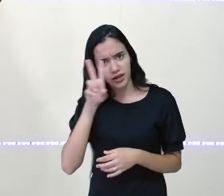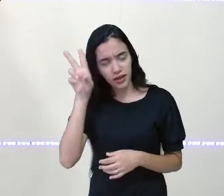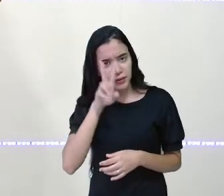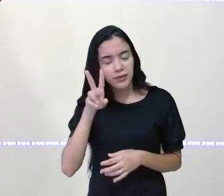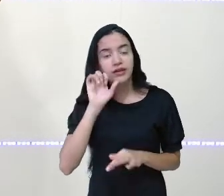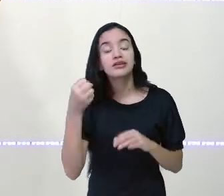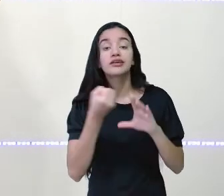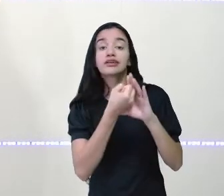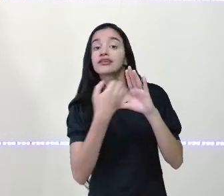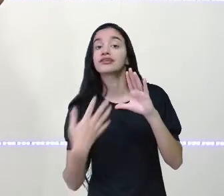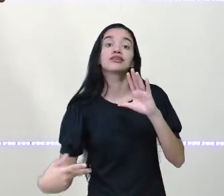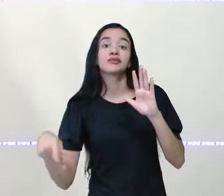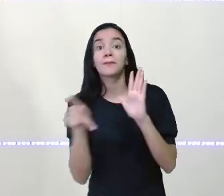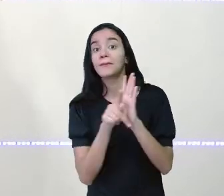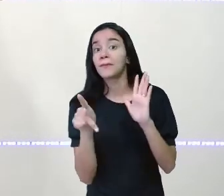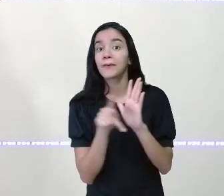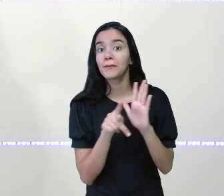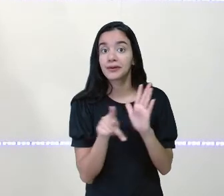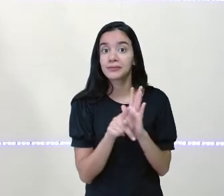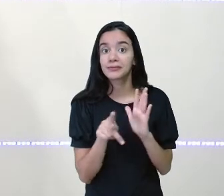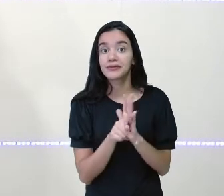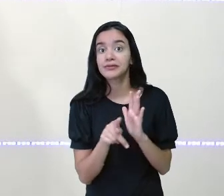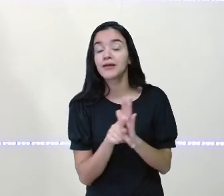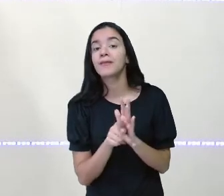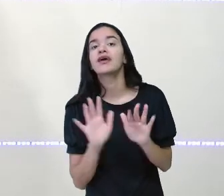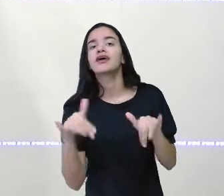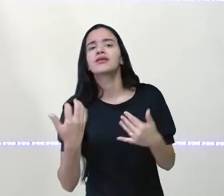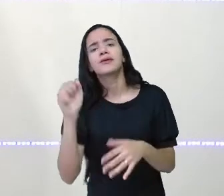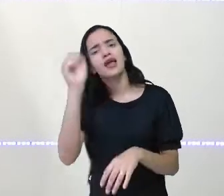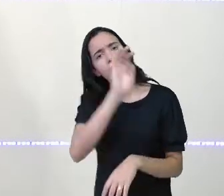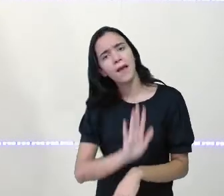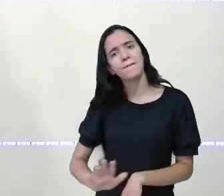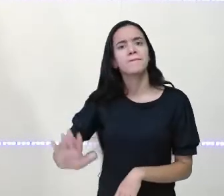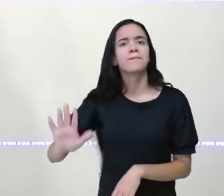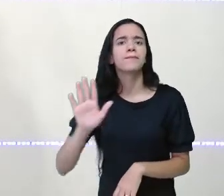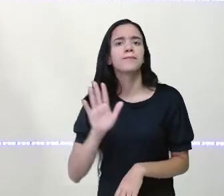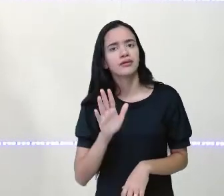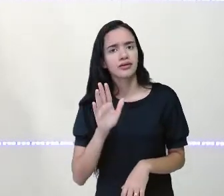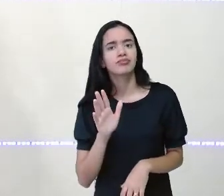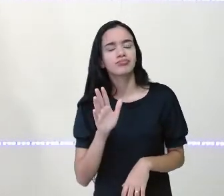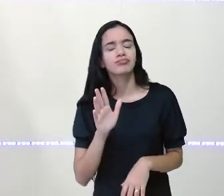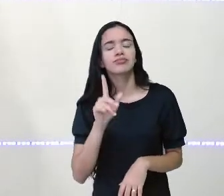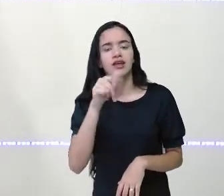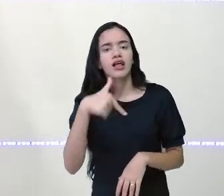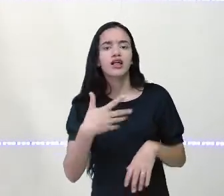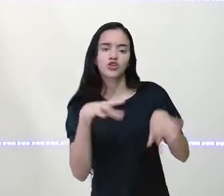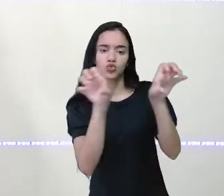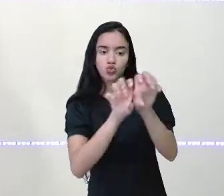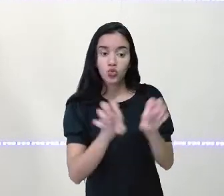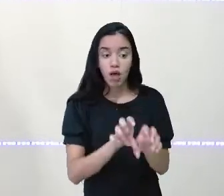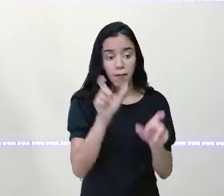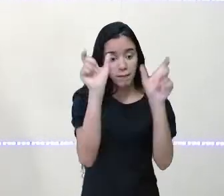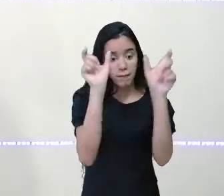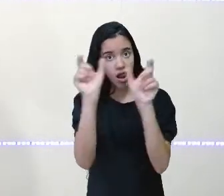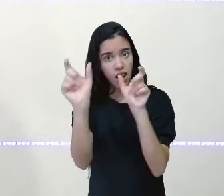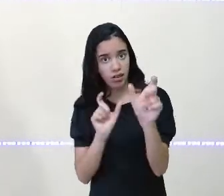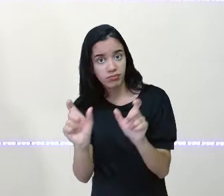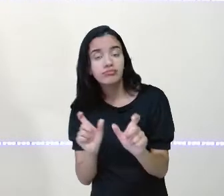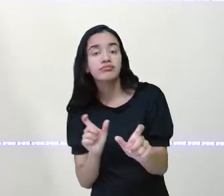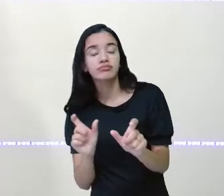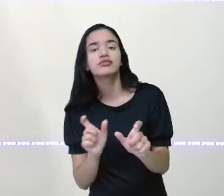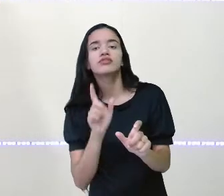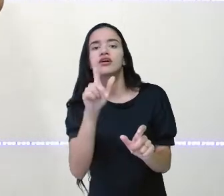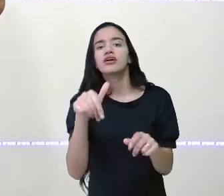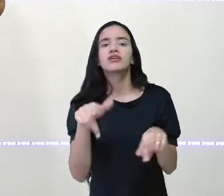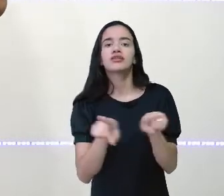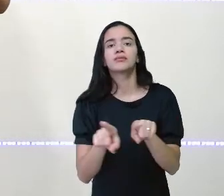essa característica? São imagens formadas por palavras, de acordo